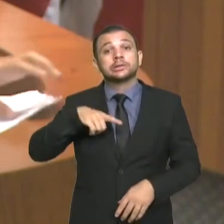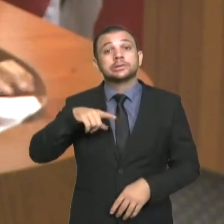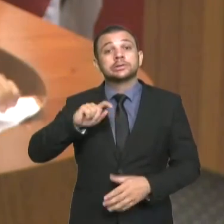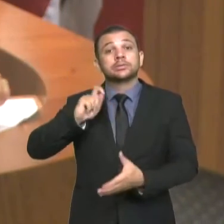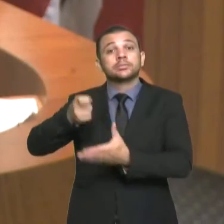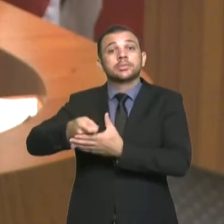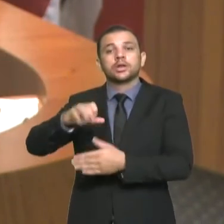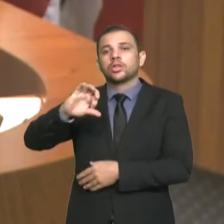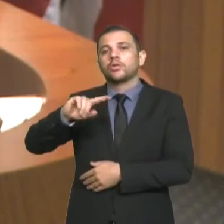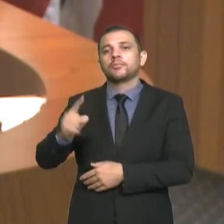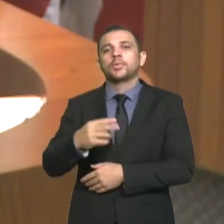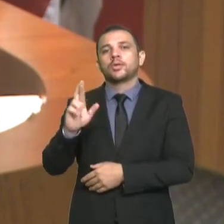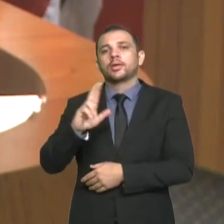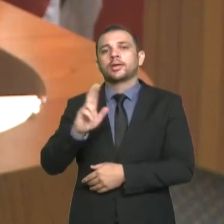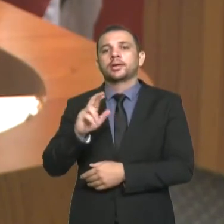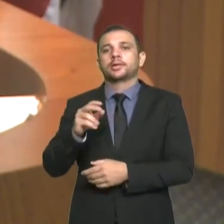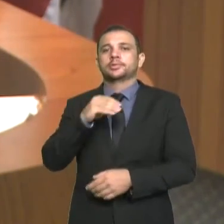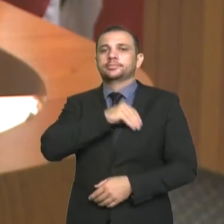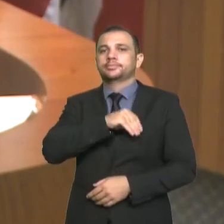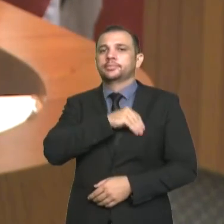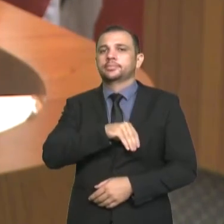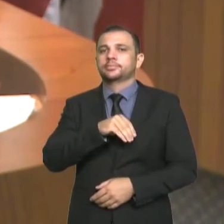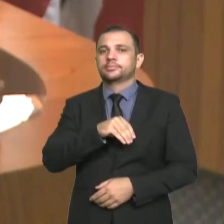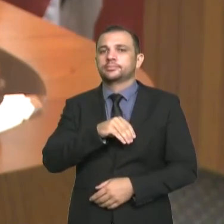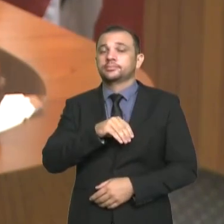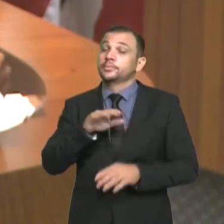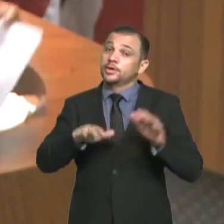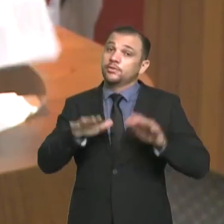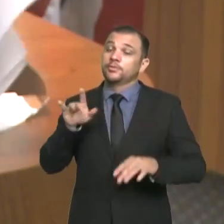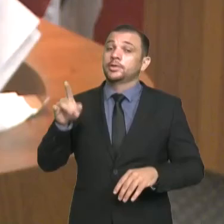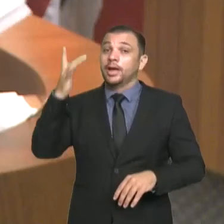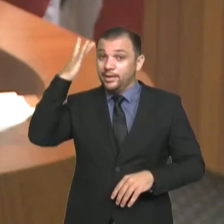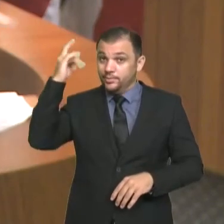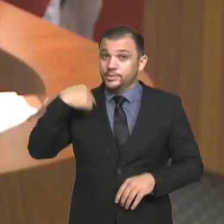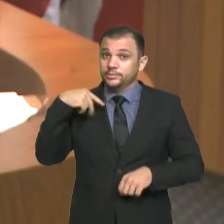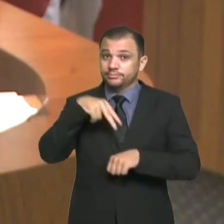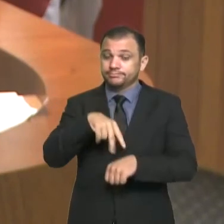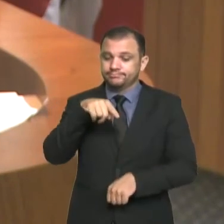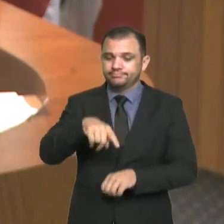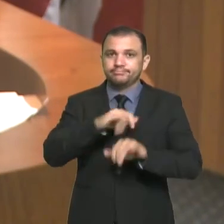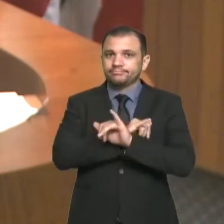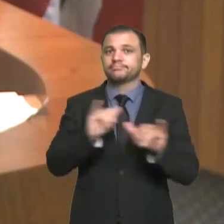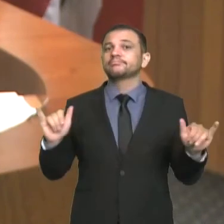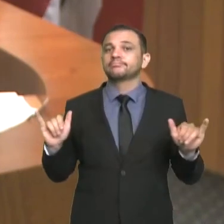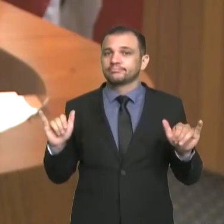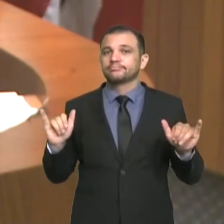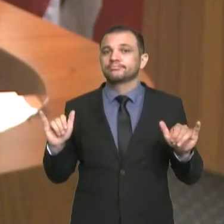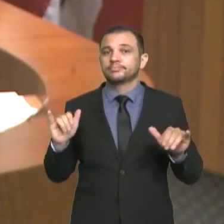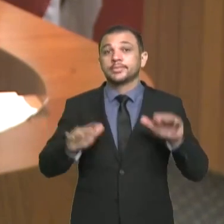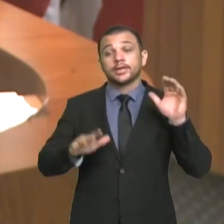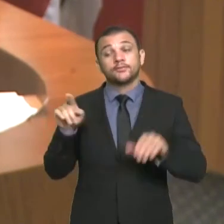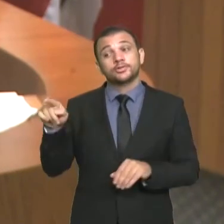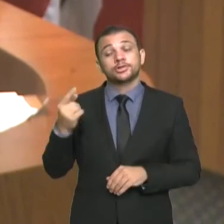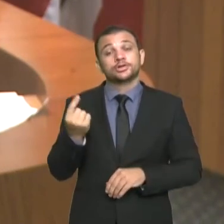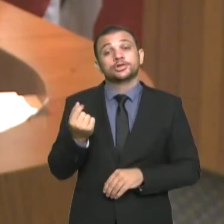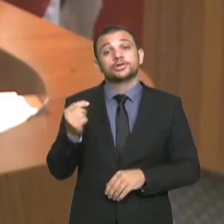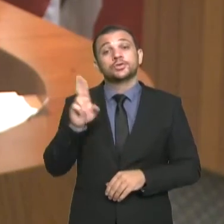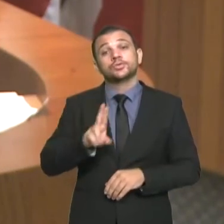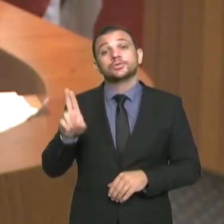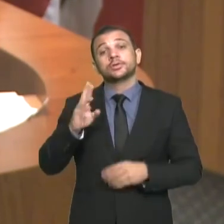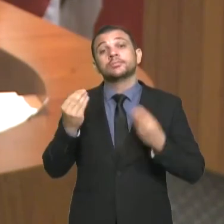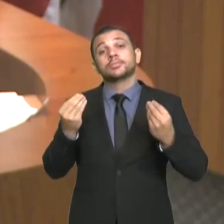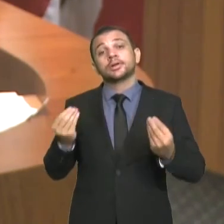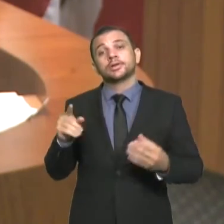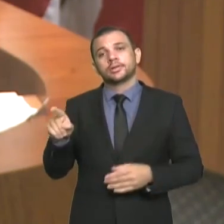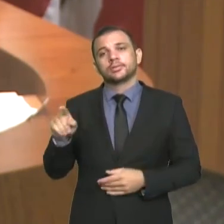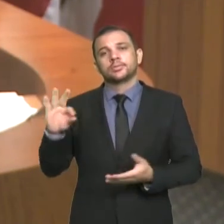esse recurso, e amanhã eu trarei essa denúncia aqui na Assembleia, talvez esse recurso esteja sendo utilizado para fazer a